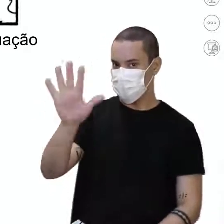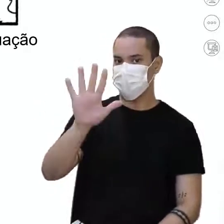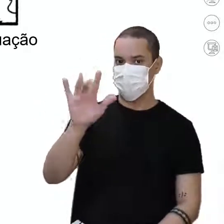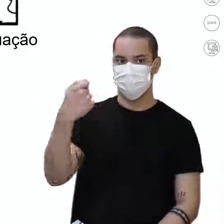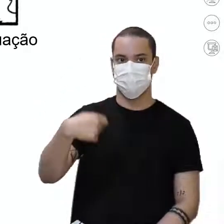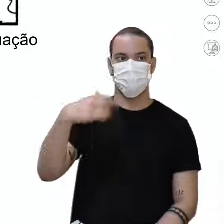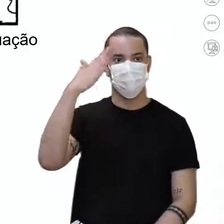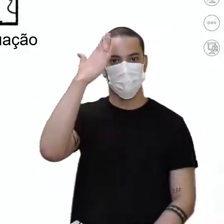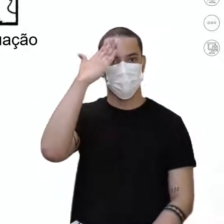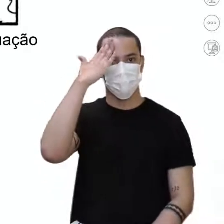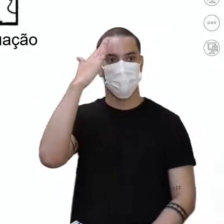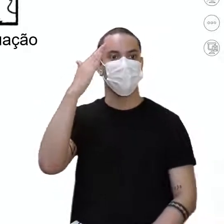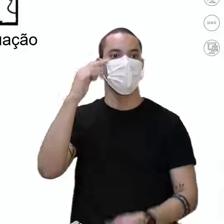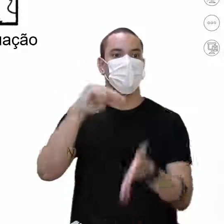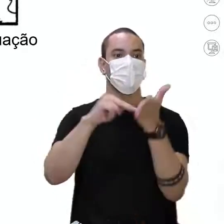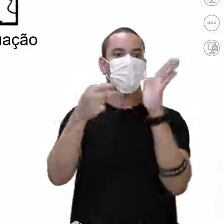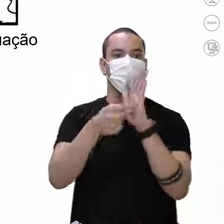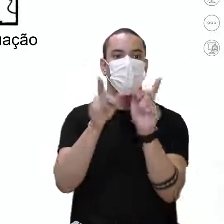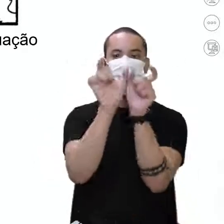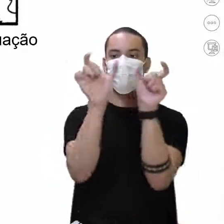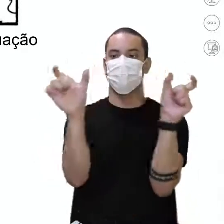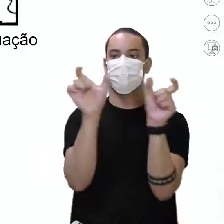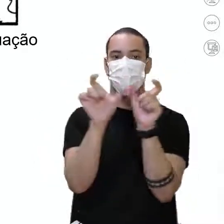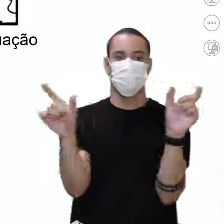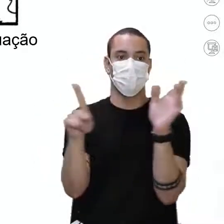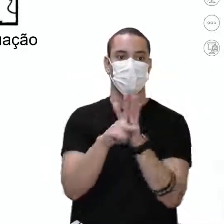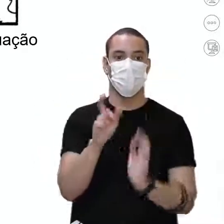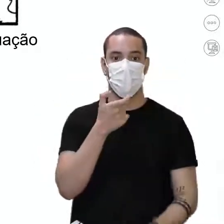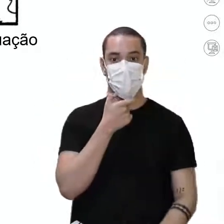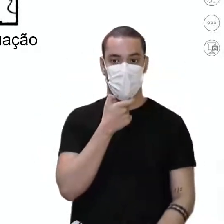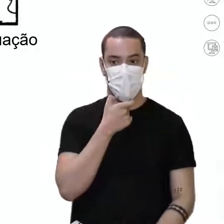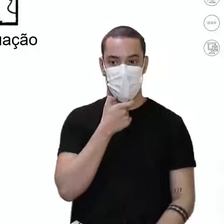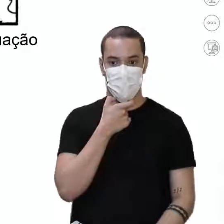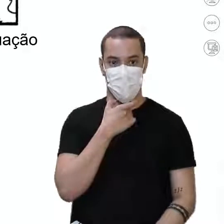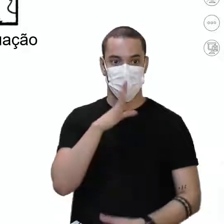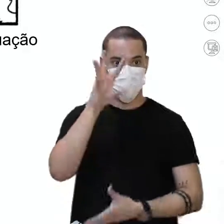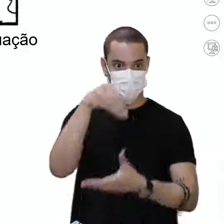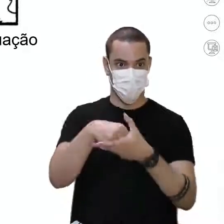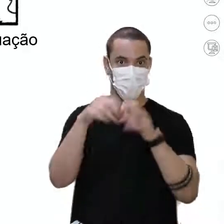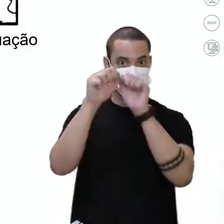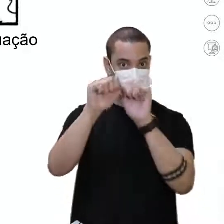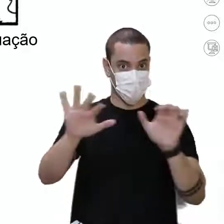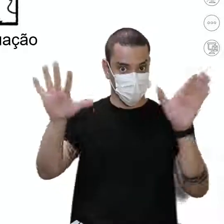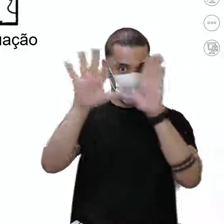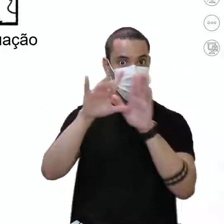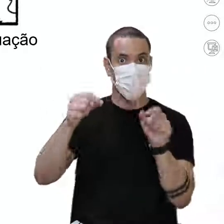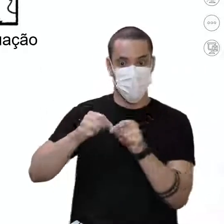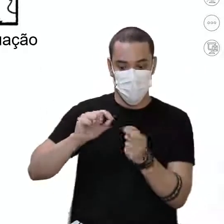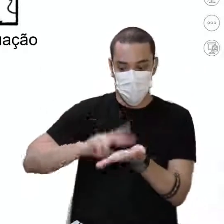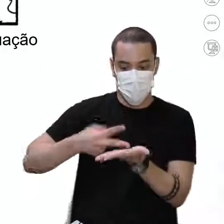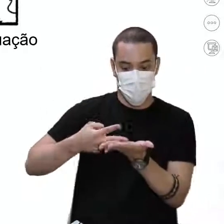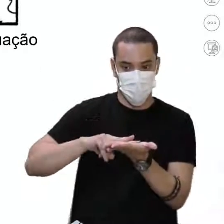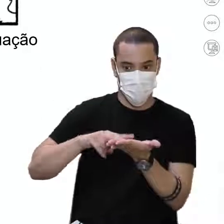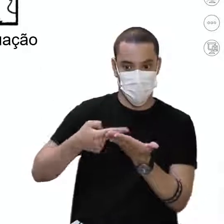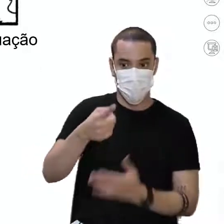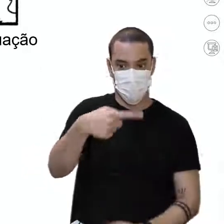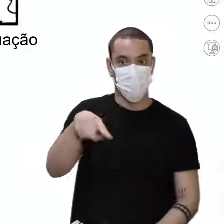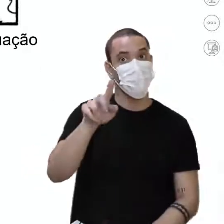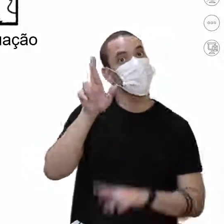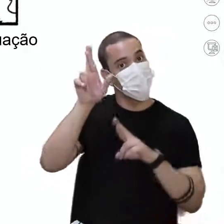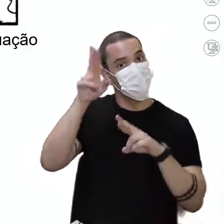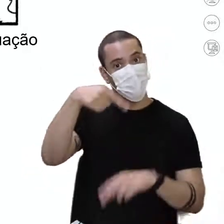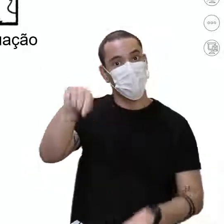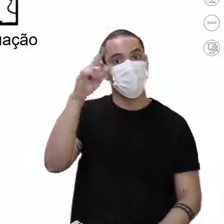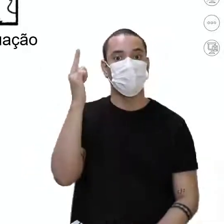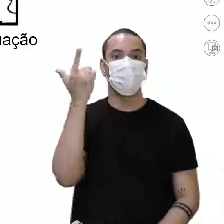tem que tentar descobrir o que está escrito nesses balãozinhos aí. Eu vou traduzir para vocês, eu espero que vocês tenham